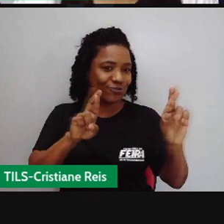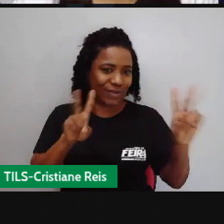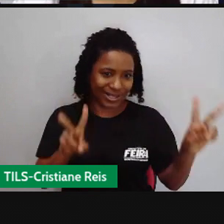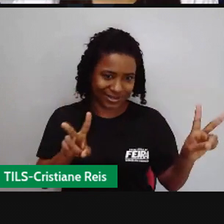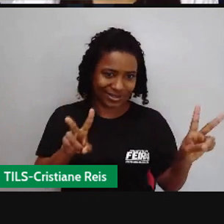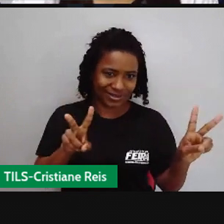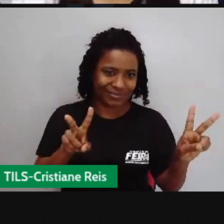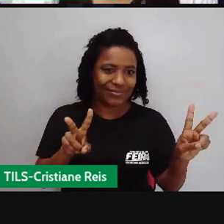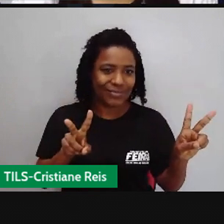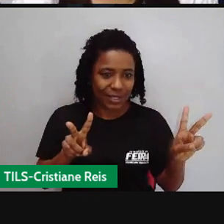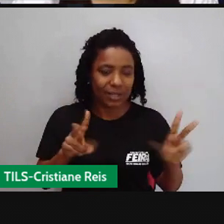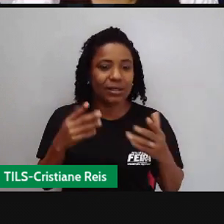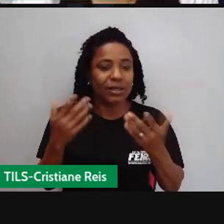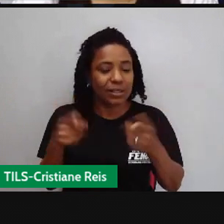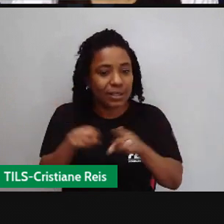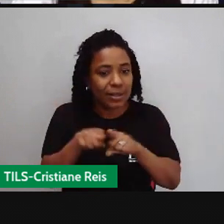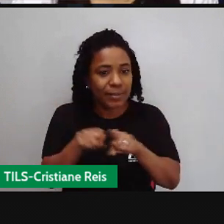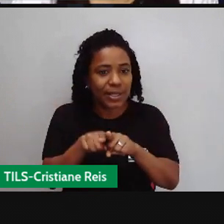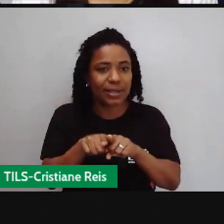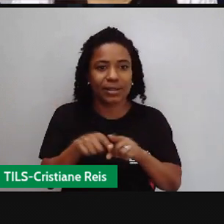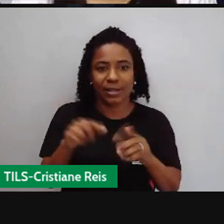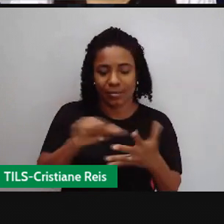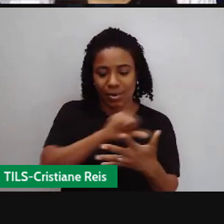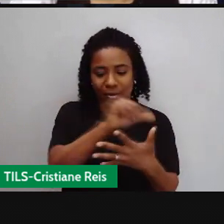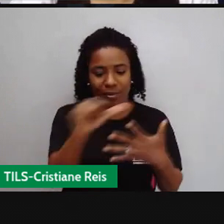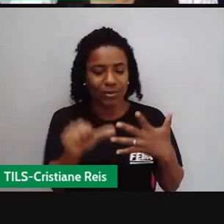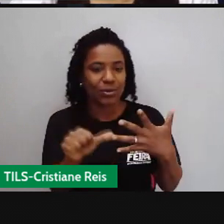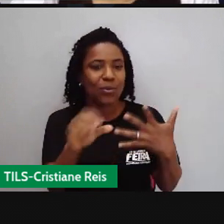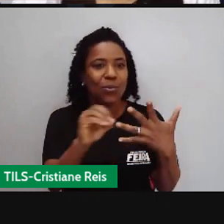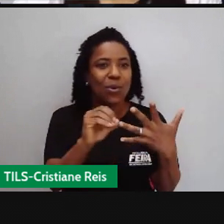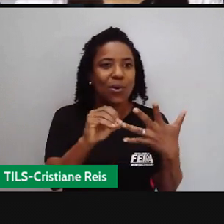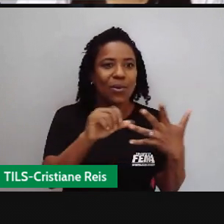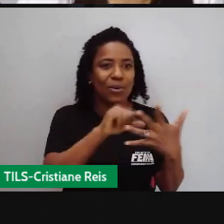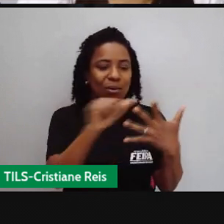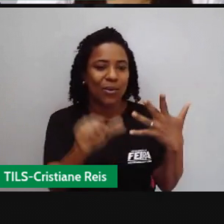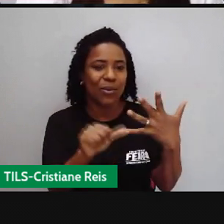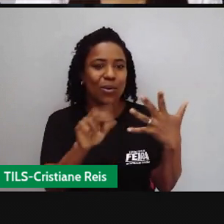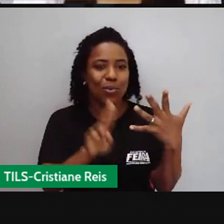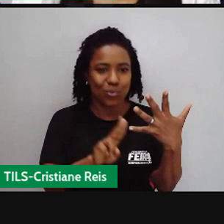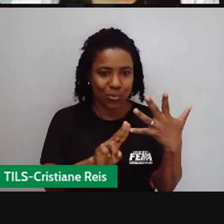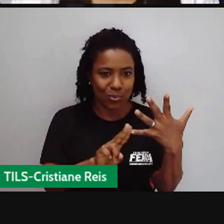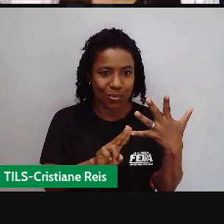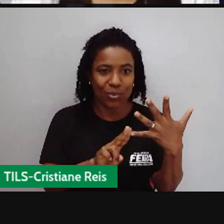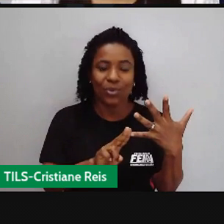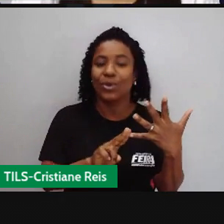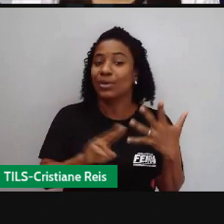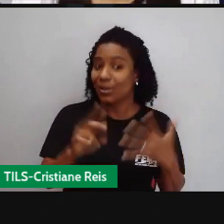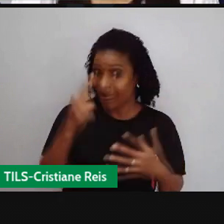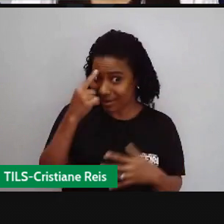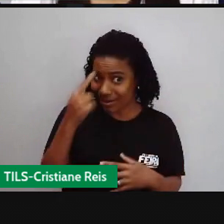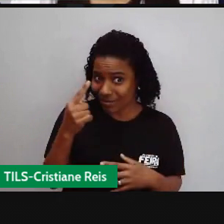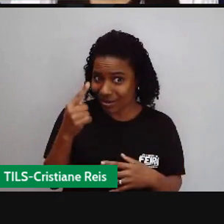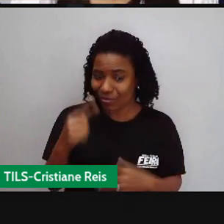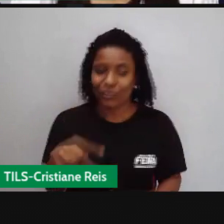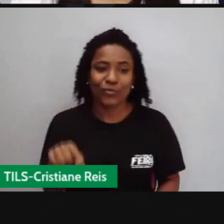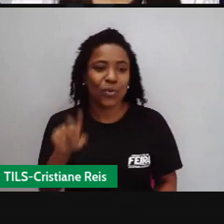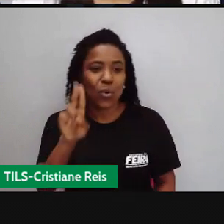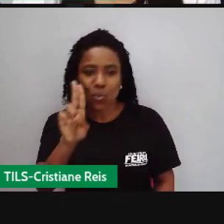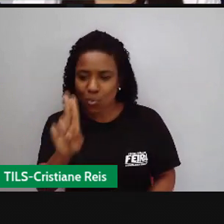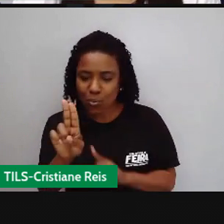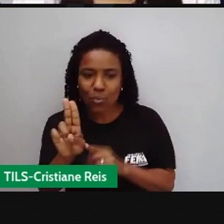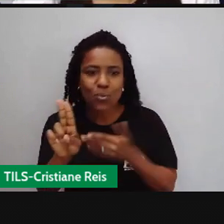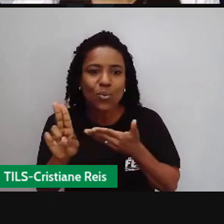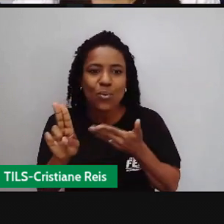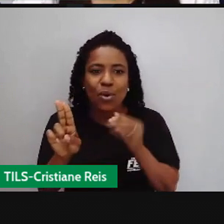U, né? Quando realmente é U, e quando é que o som é U, mas eu escrevo com O. Além dessas regrinhas,